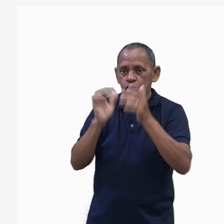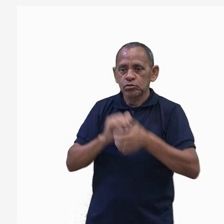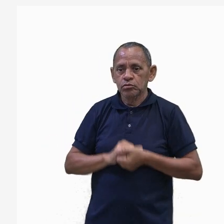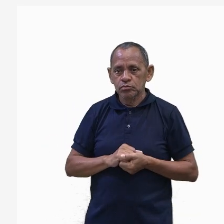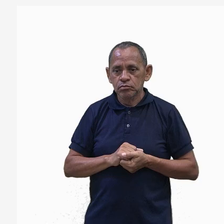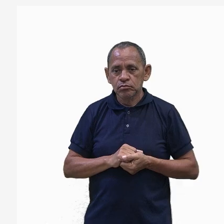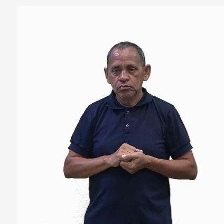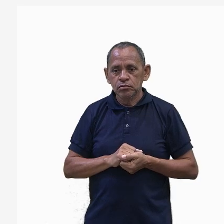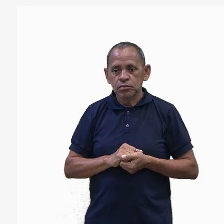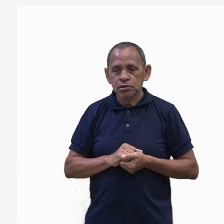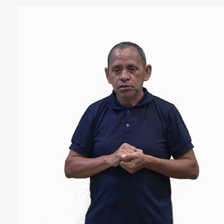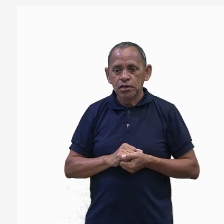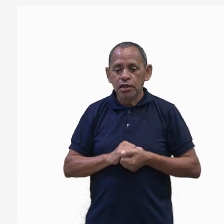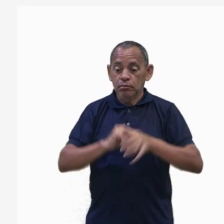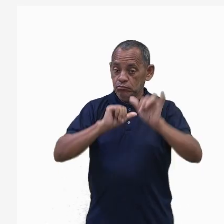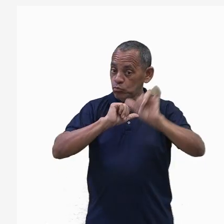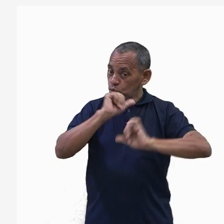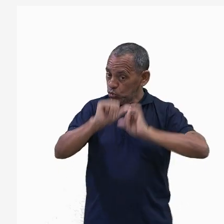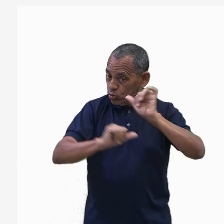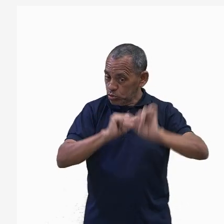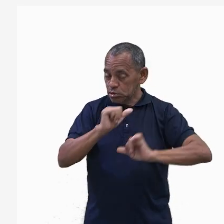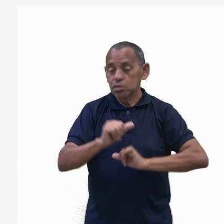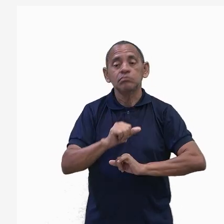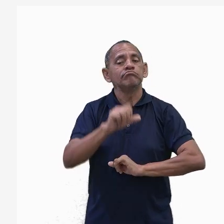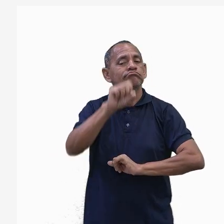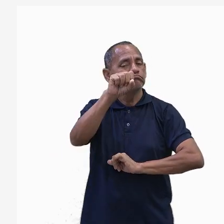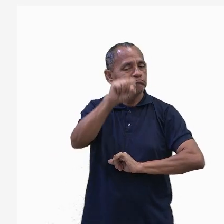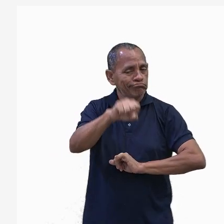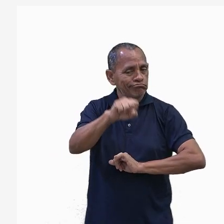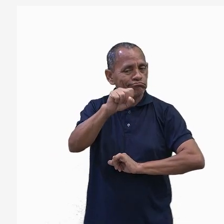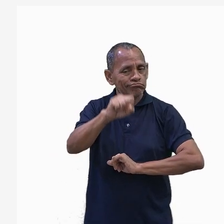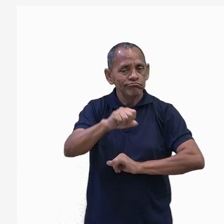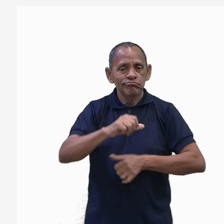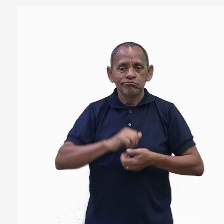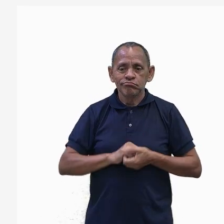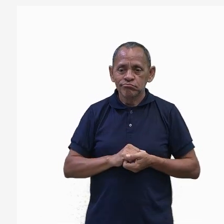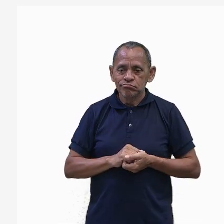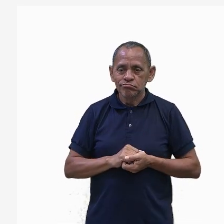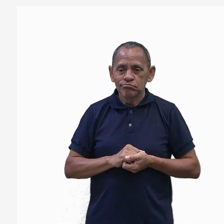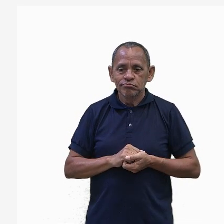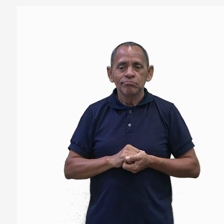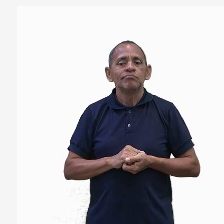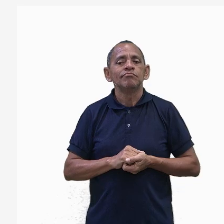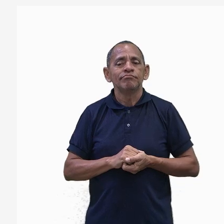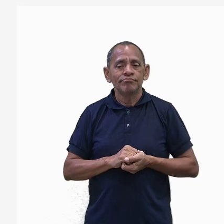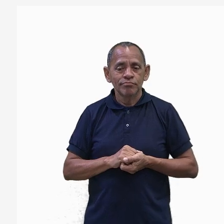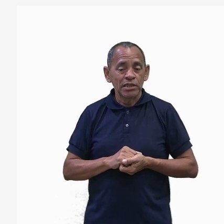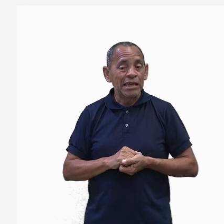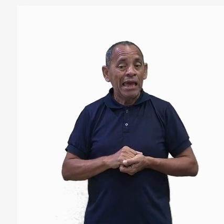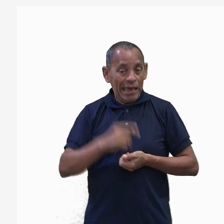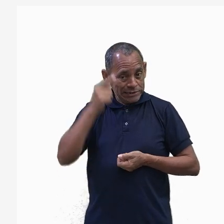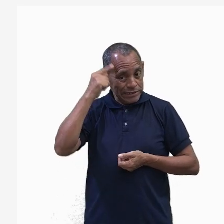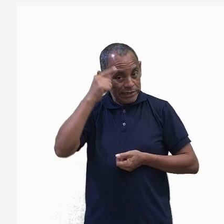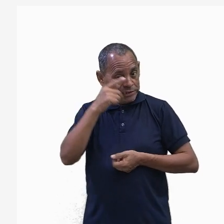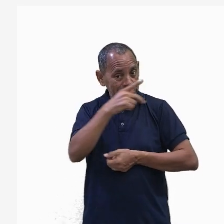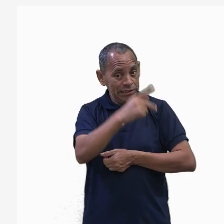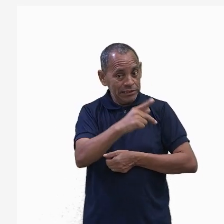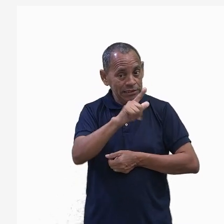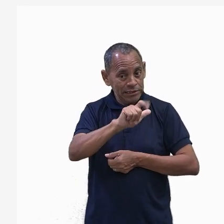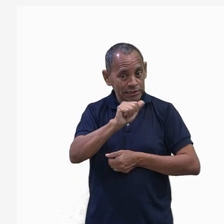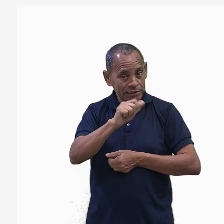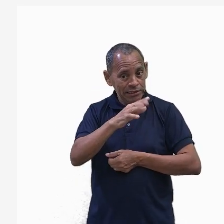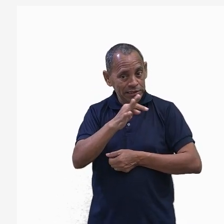é mutável, ele muda. Essa poderia ser a ideia do não ser.